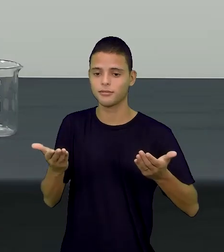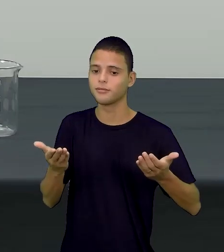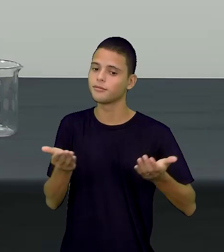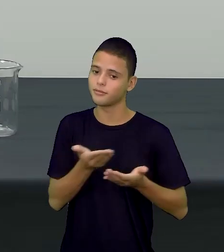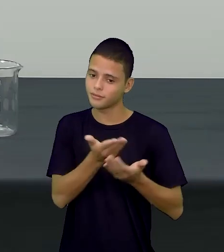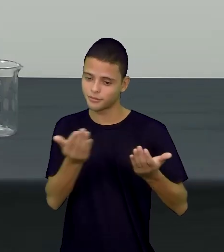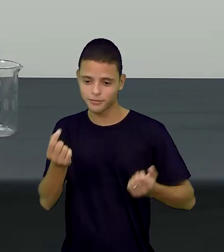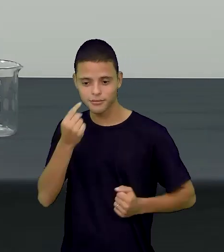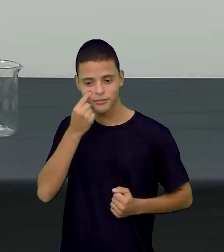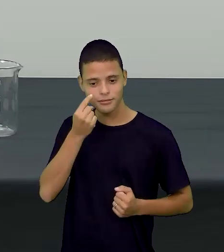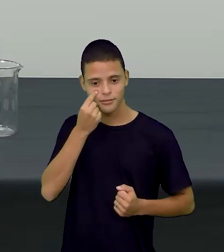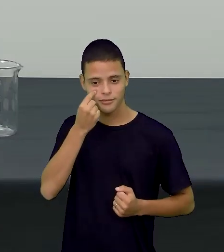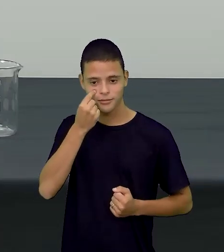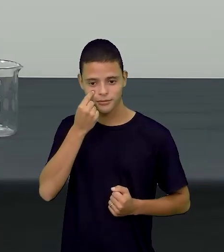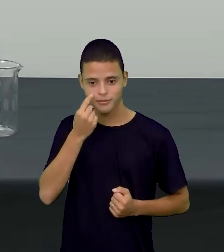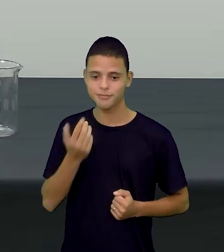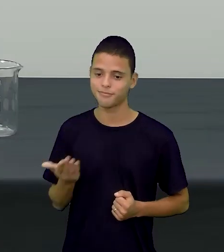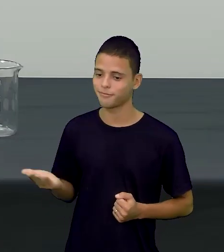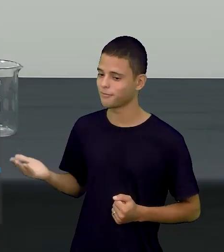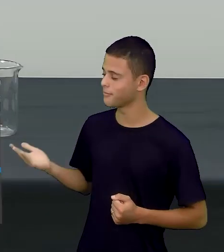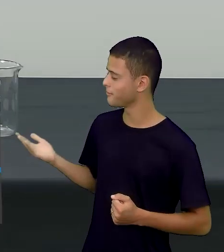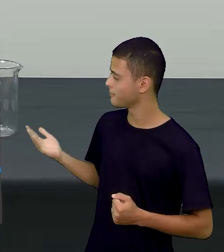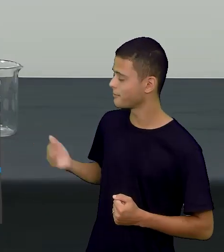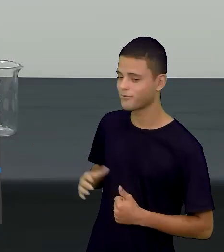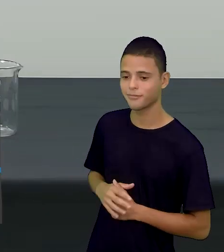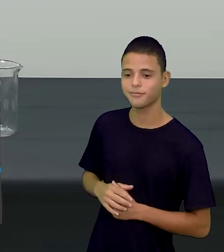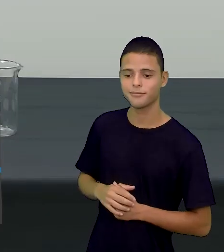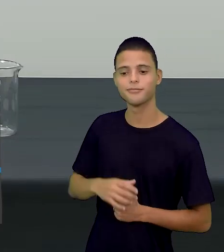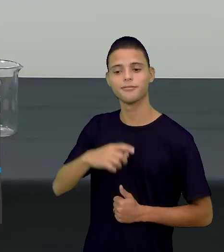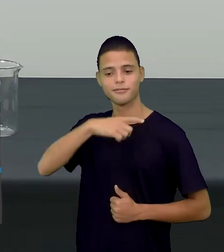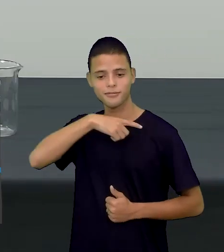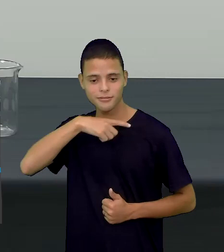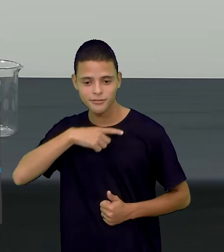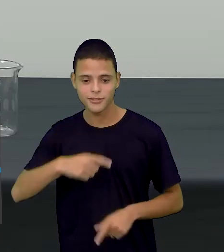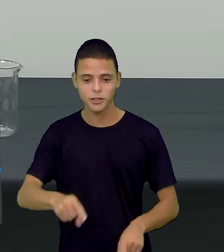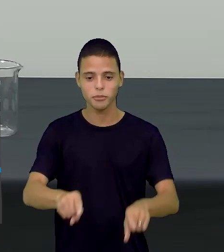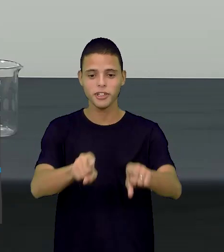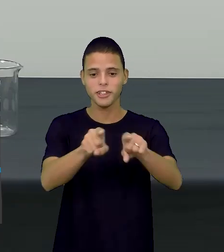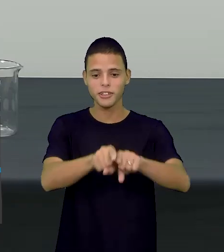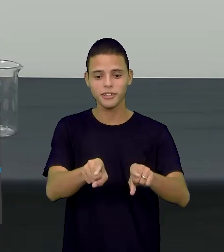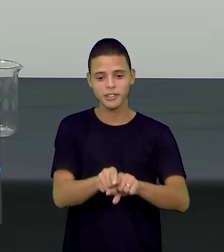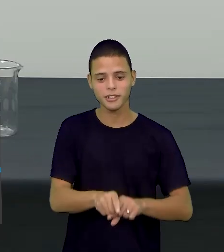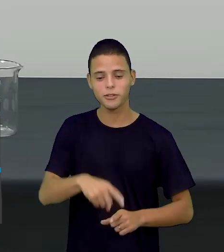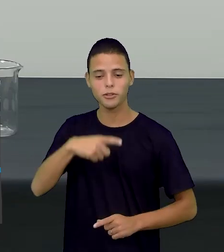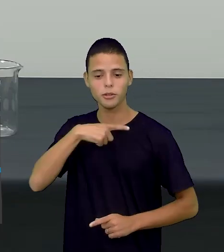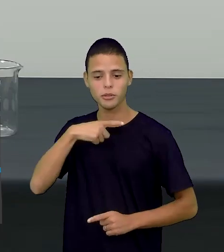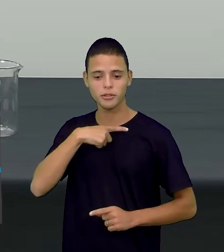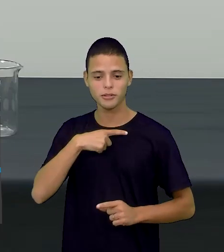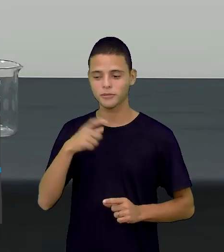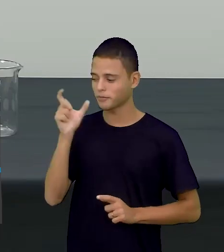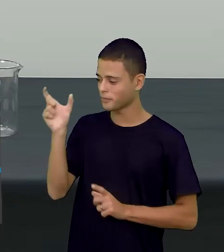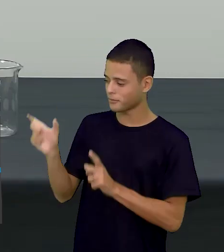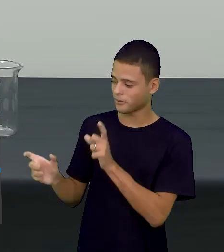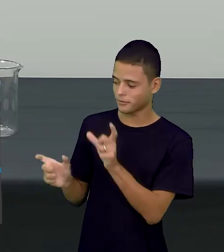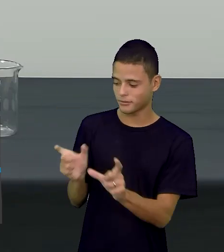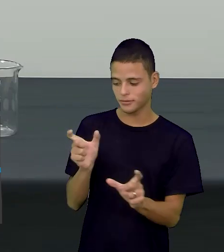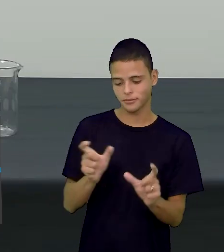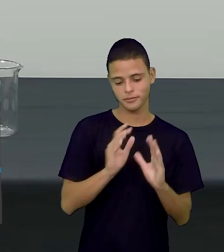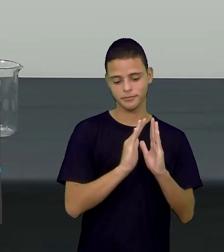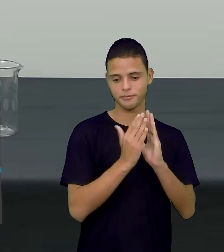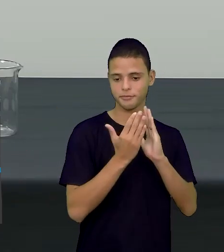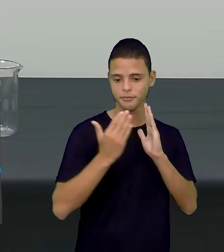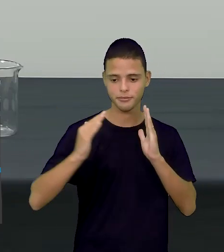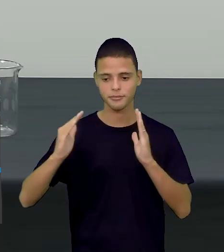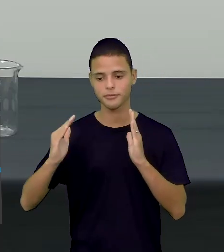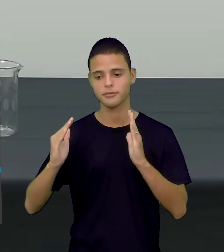estão vendo aqui, né, na bancada, que eu tenho então uma série aqui de vidraria, tenho